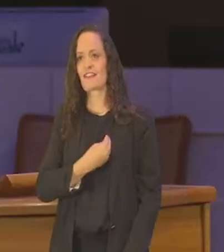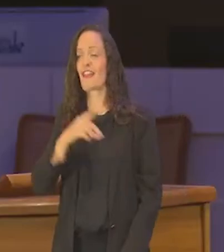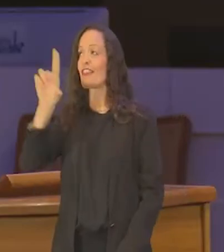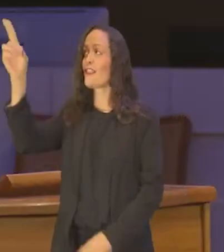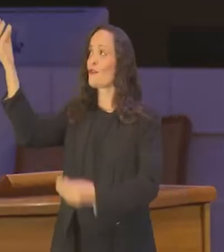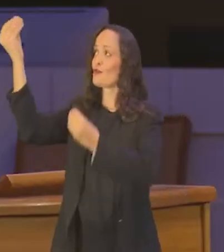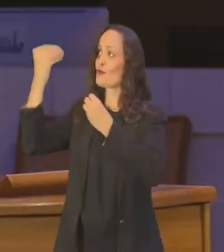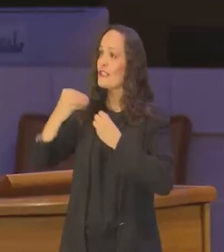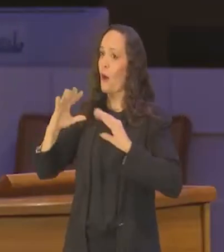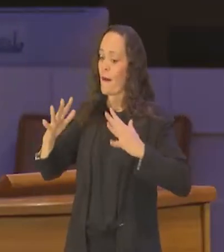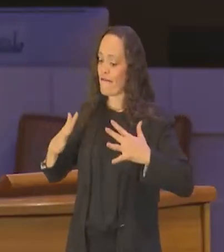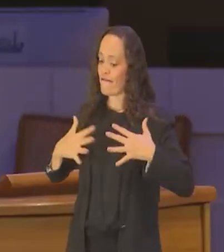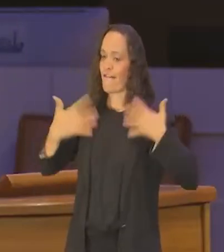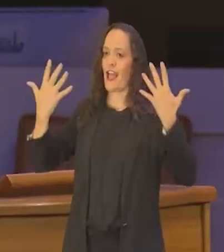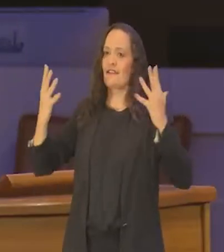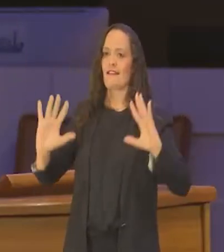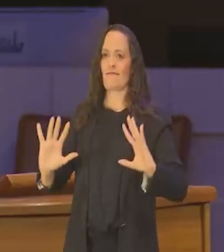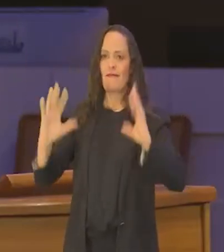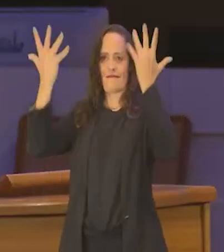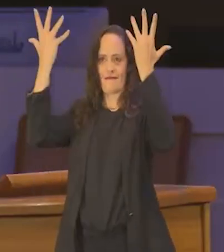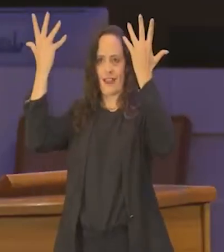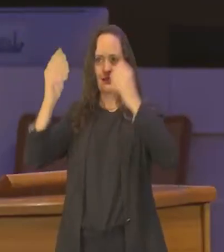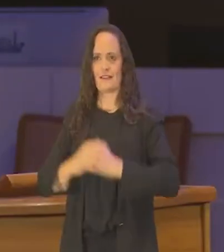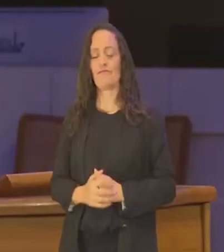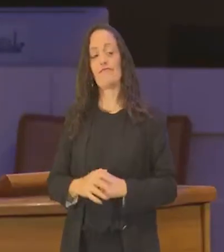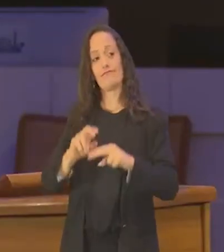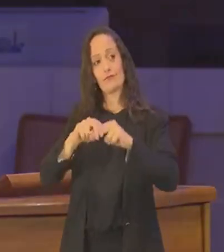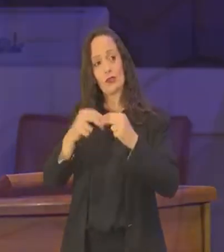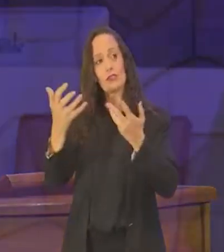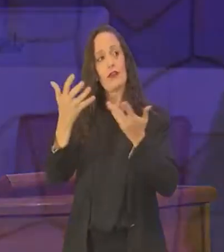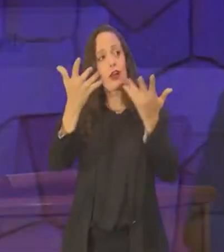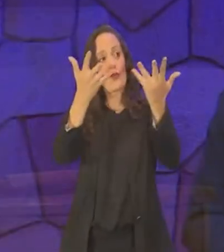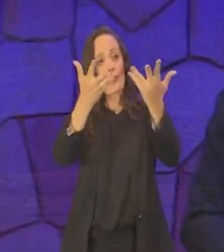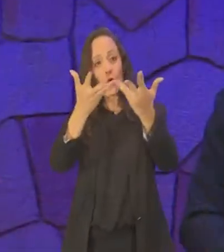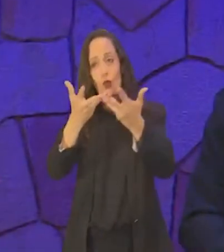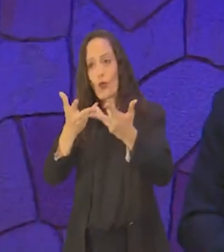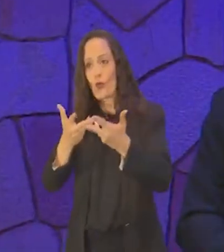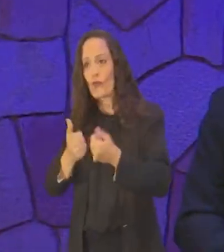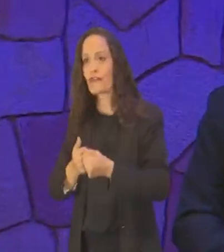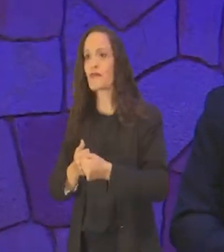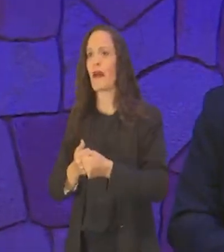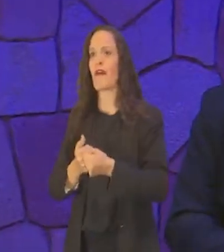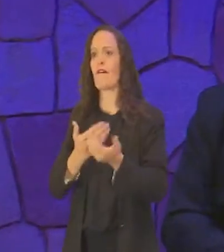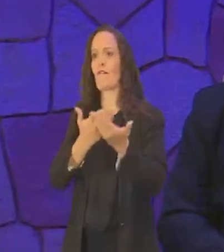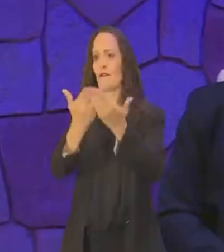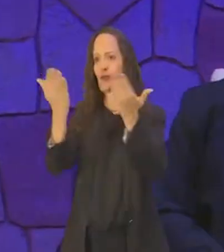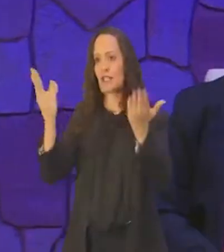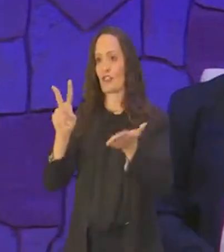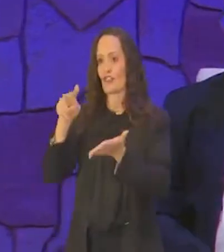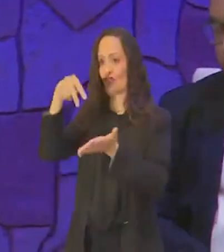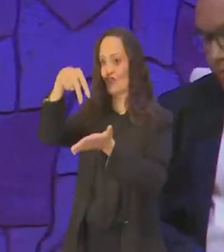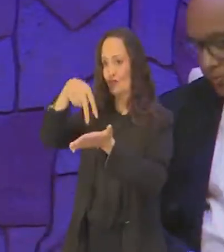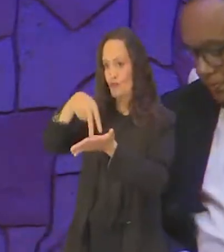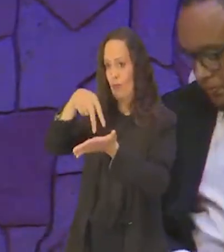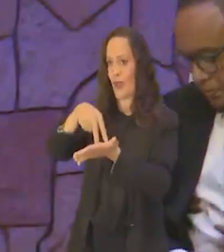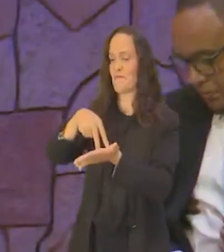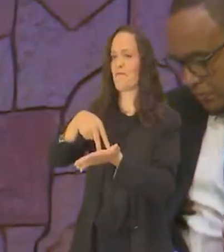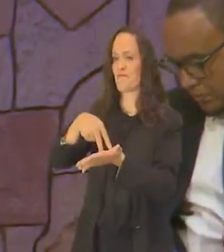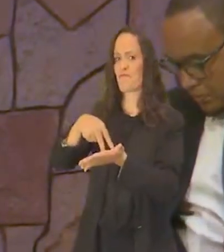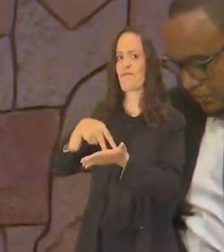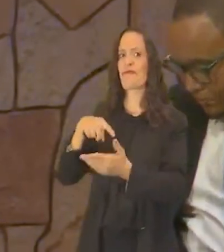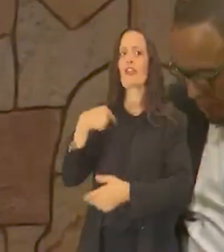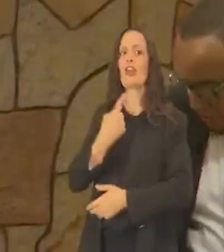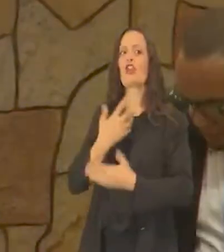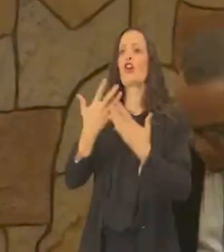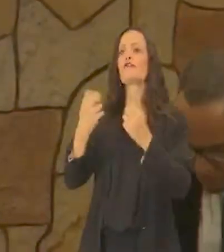celebração. Eu quero te convidar a ficar de pé neste momento, e nós vamos